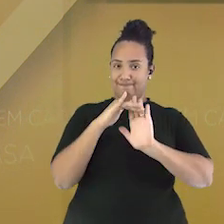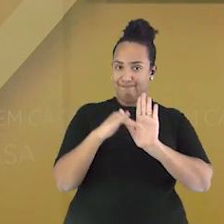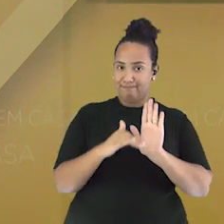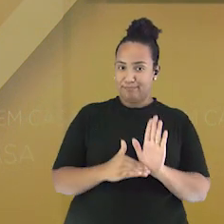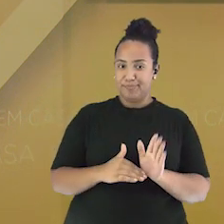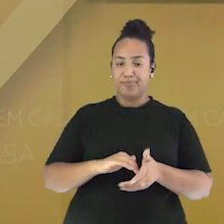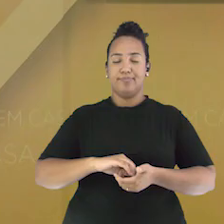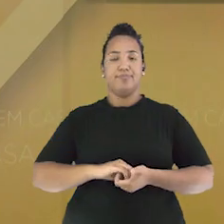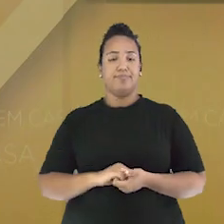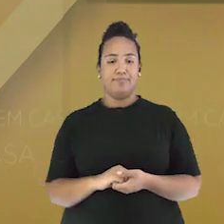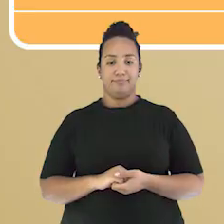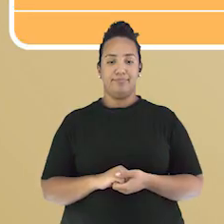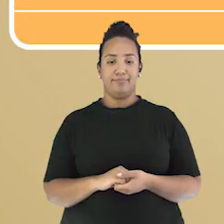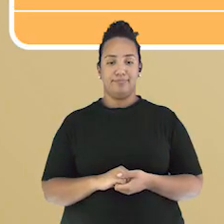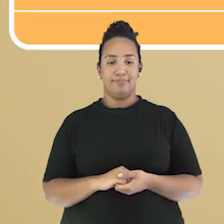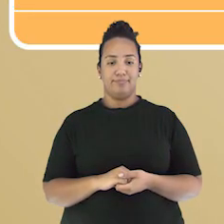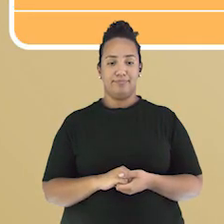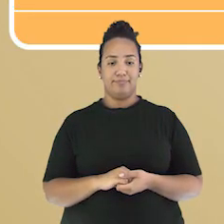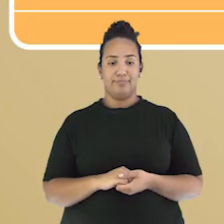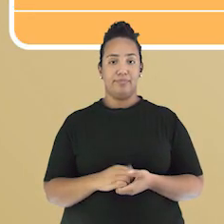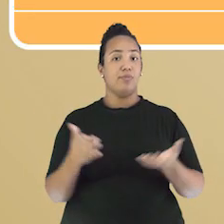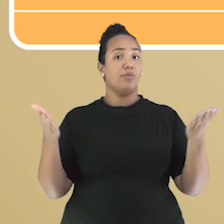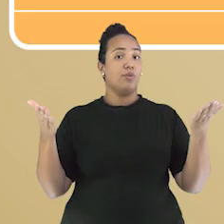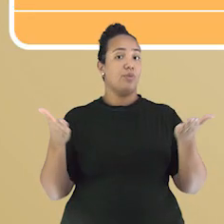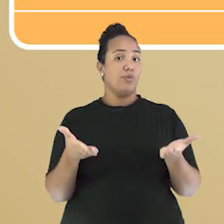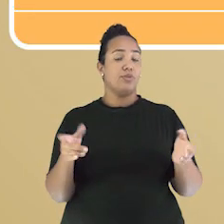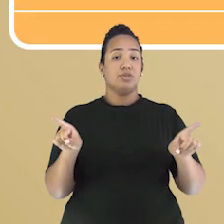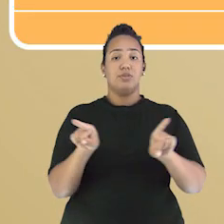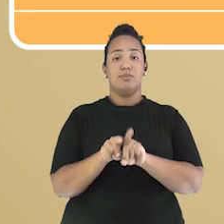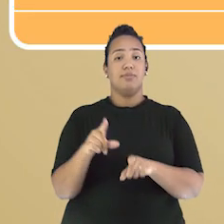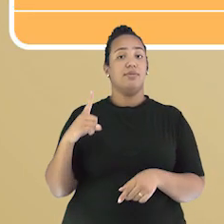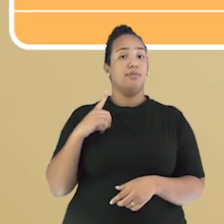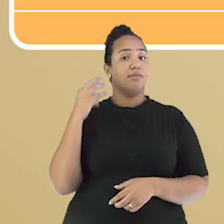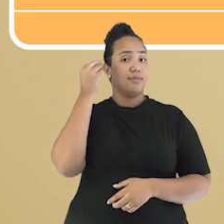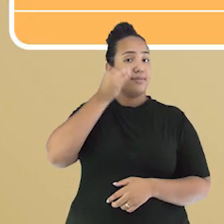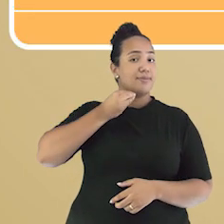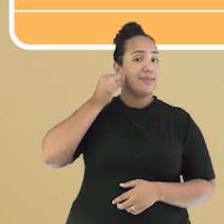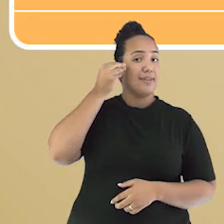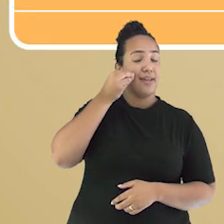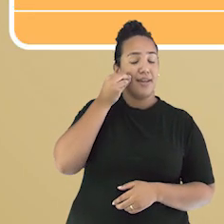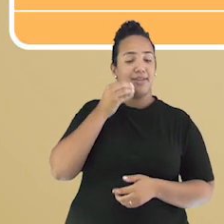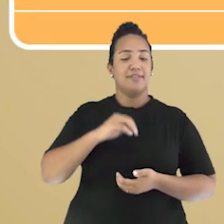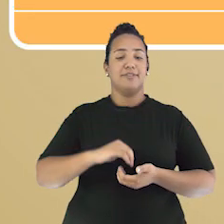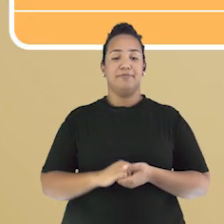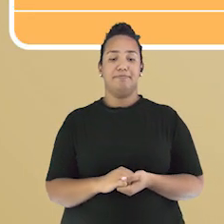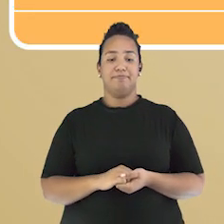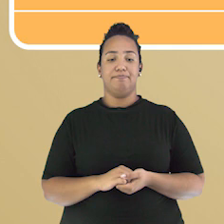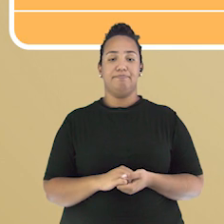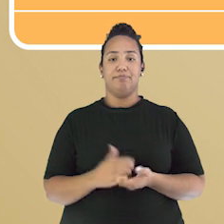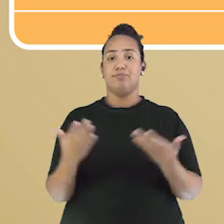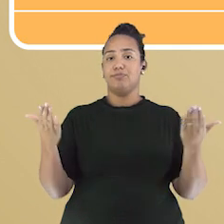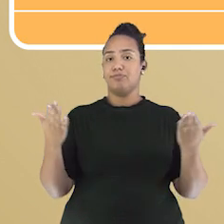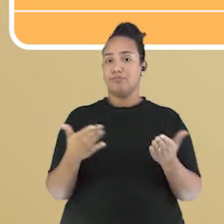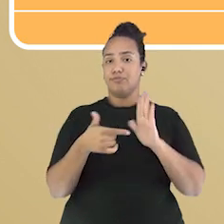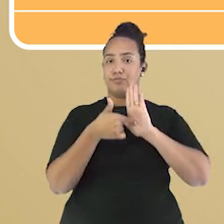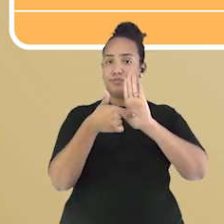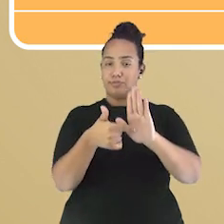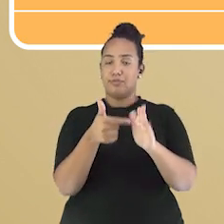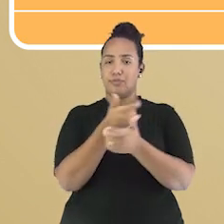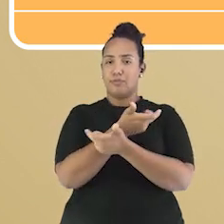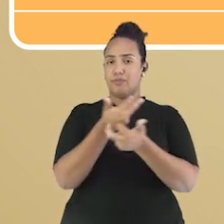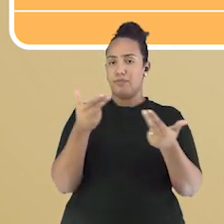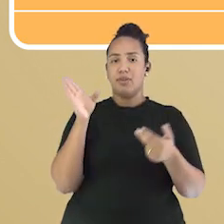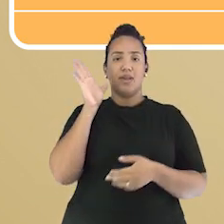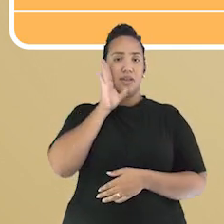marque a sua presença. E sabe o que vamos ter hoje? Um experimento. Vamos mostrar algo bem legal